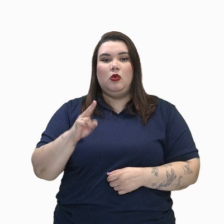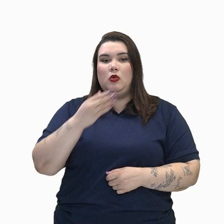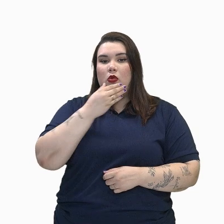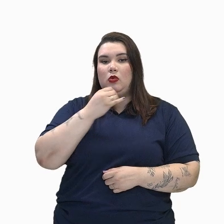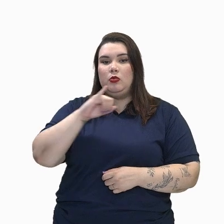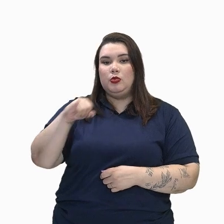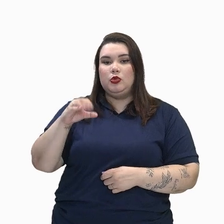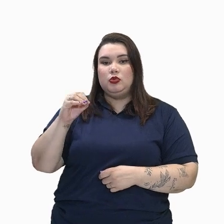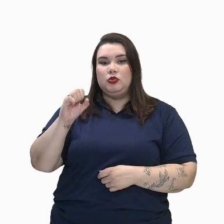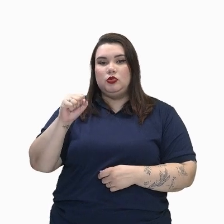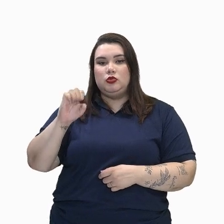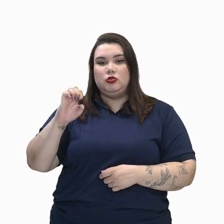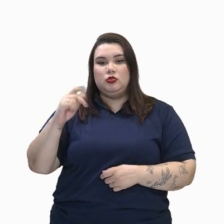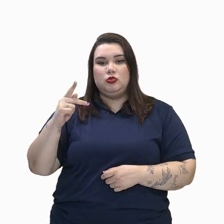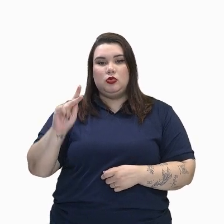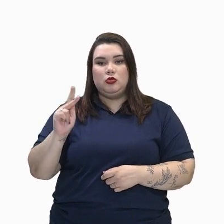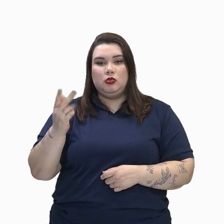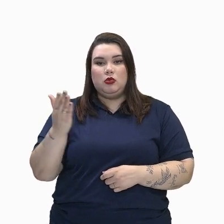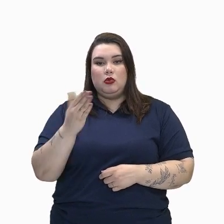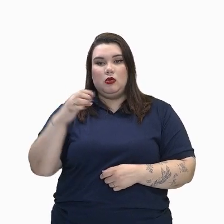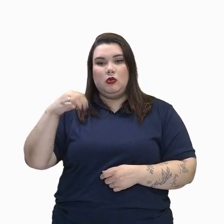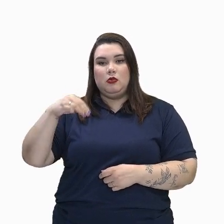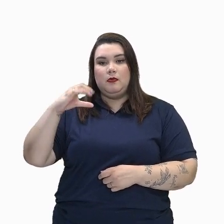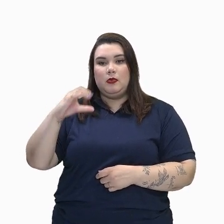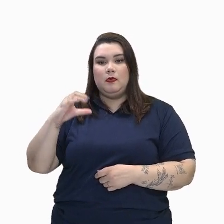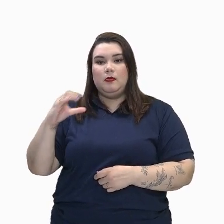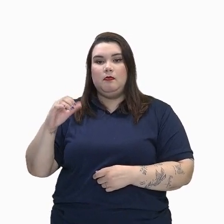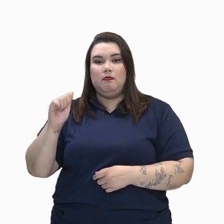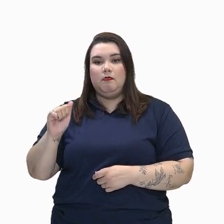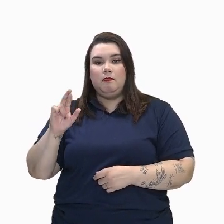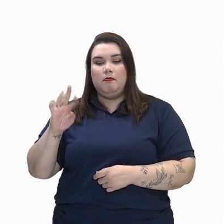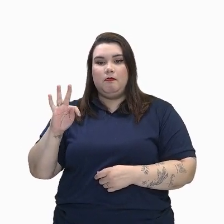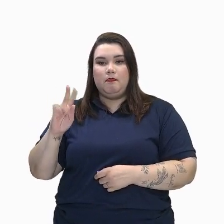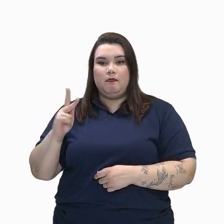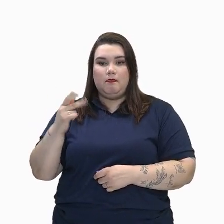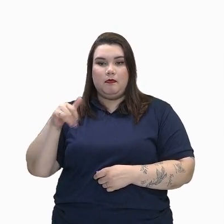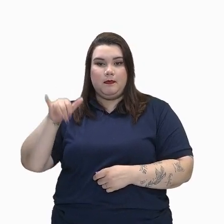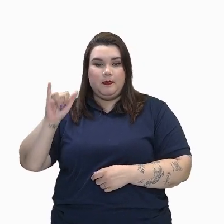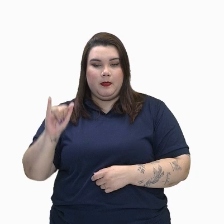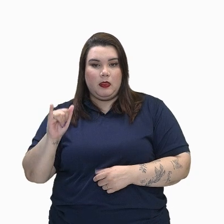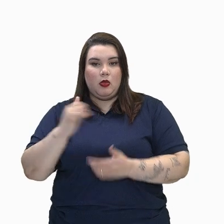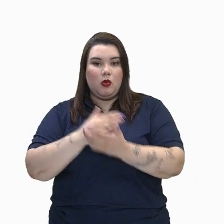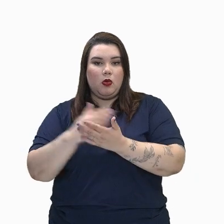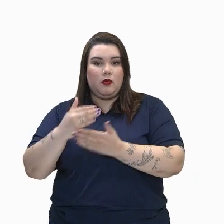no final ali dos anos de 1940 e início dos anos